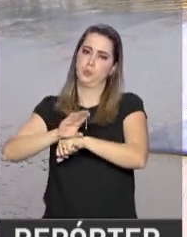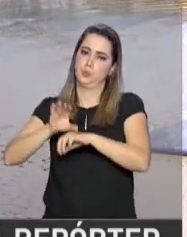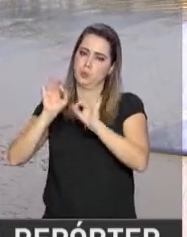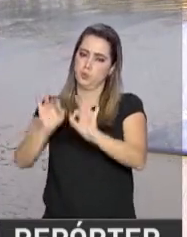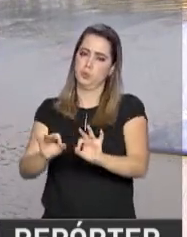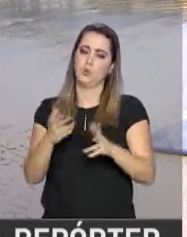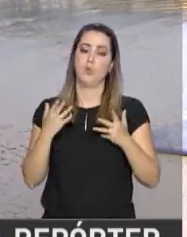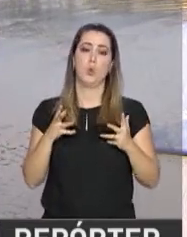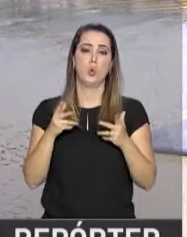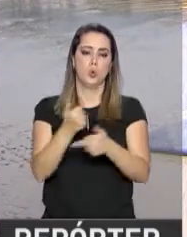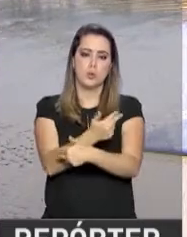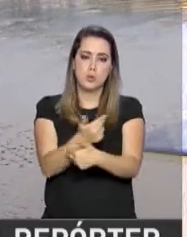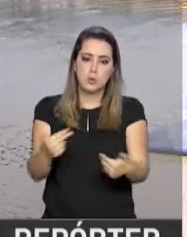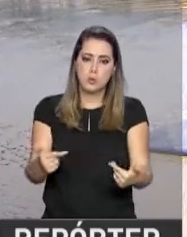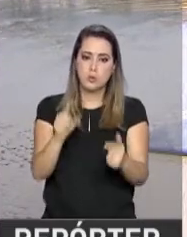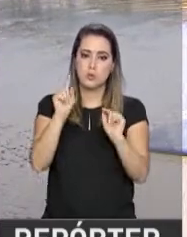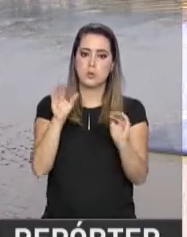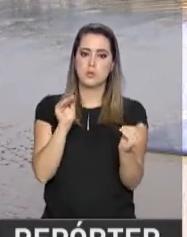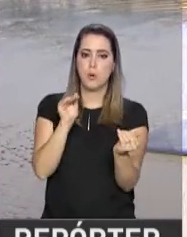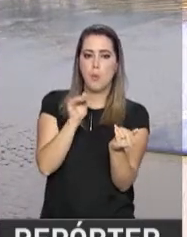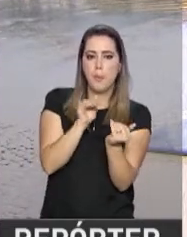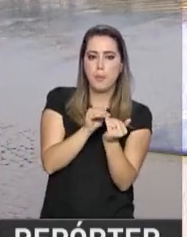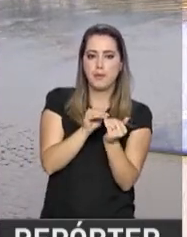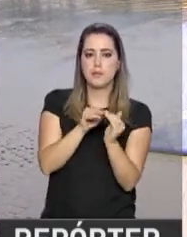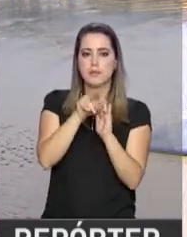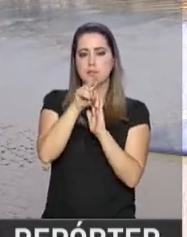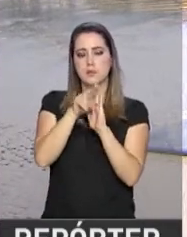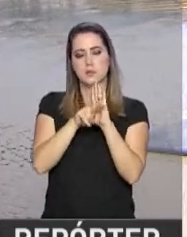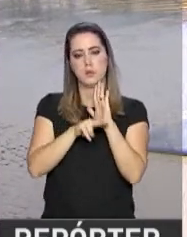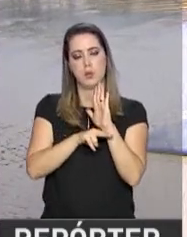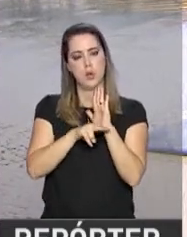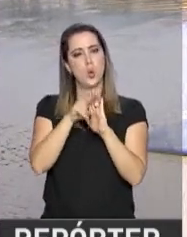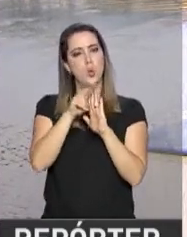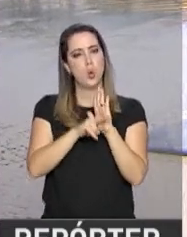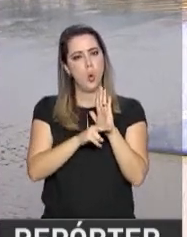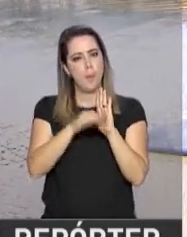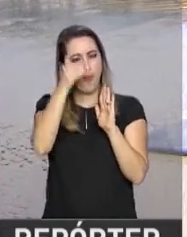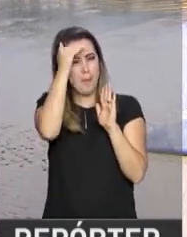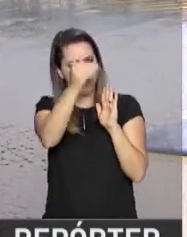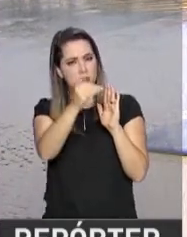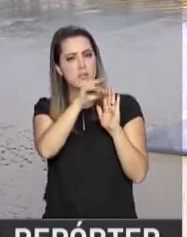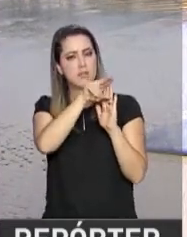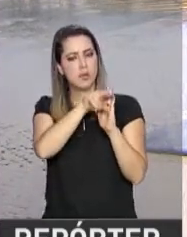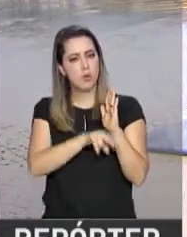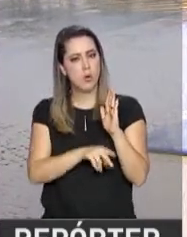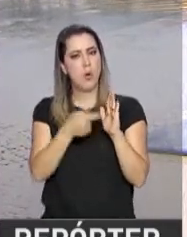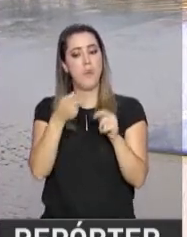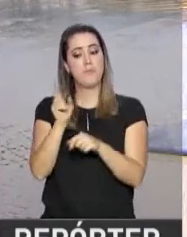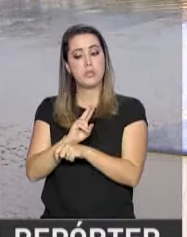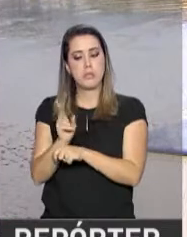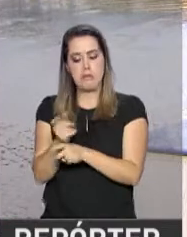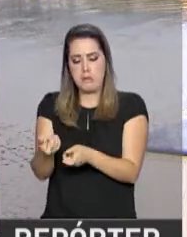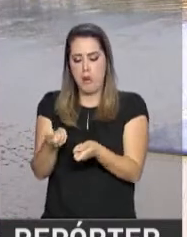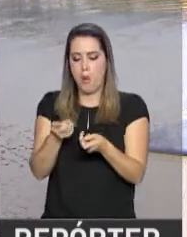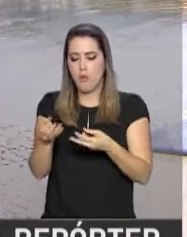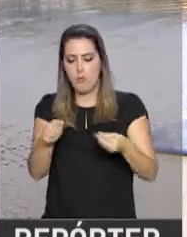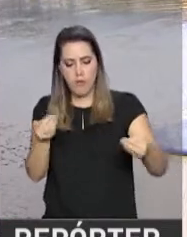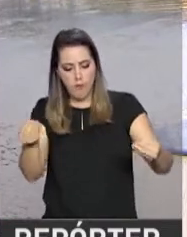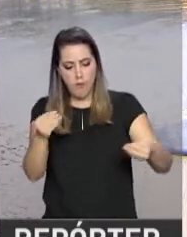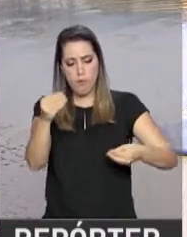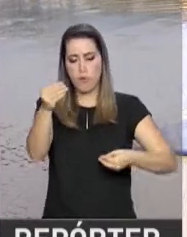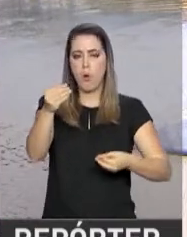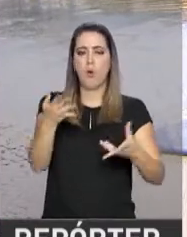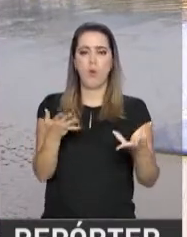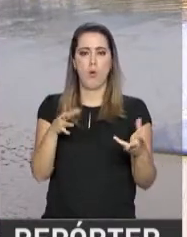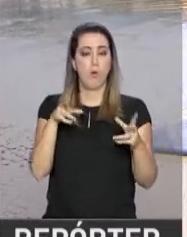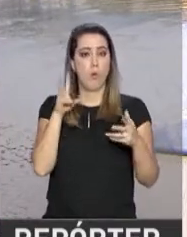equipamentos todos são de acordo com a norma são equipamentos que são fiscalizados e são vistoriados